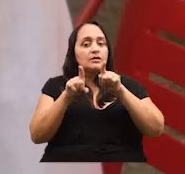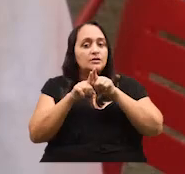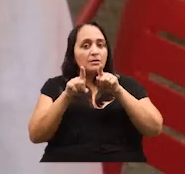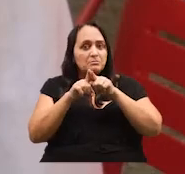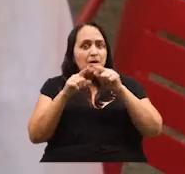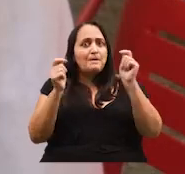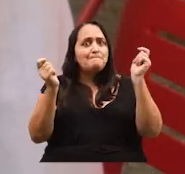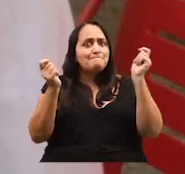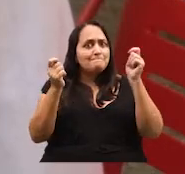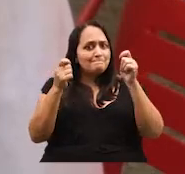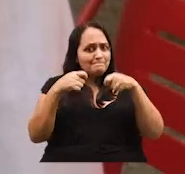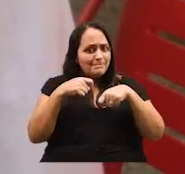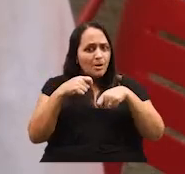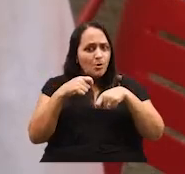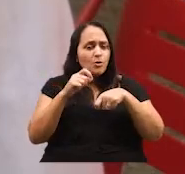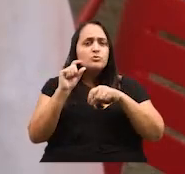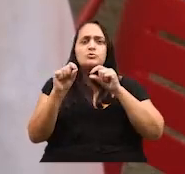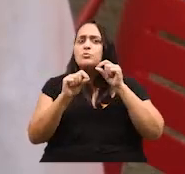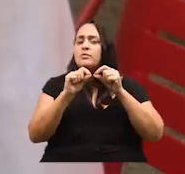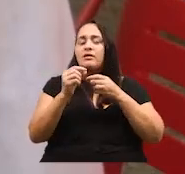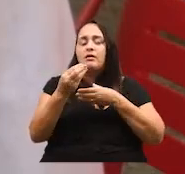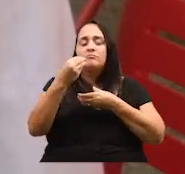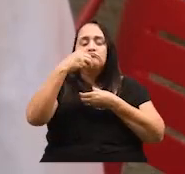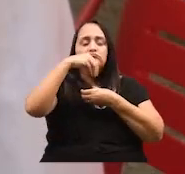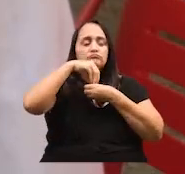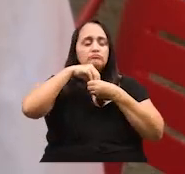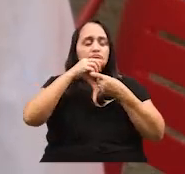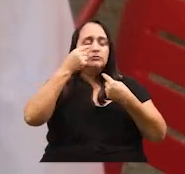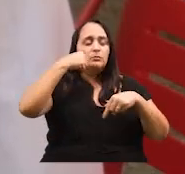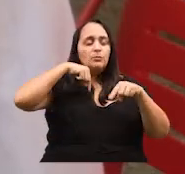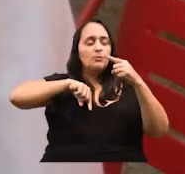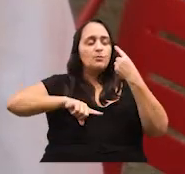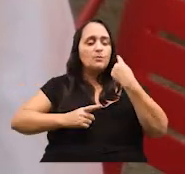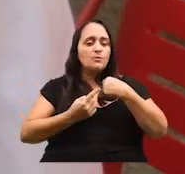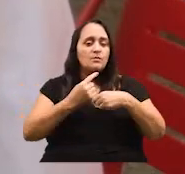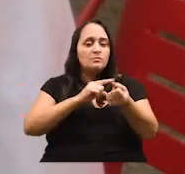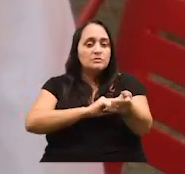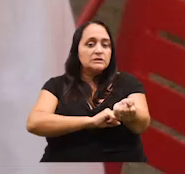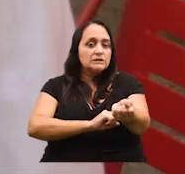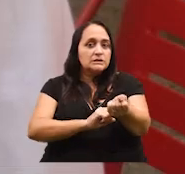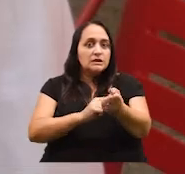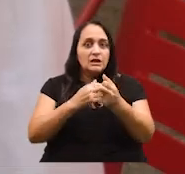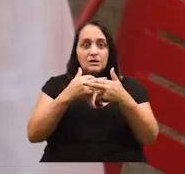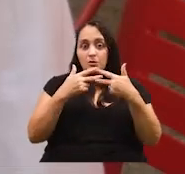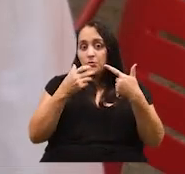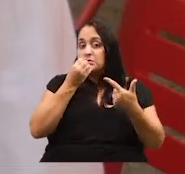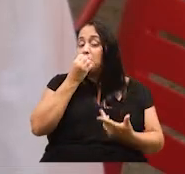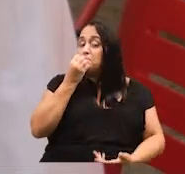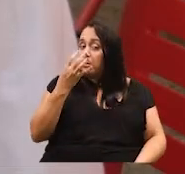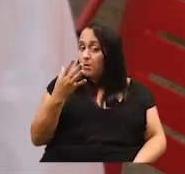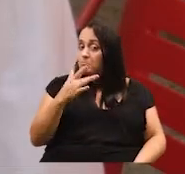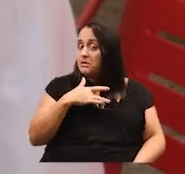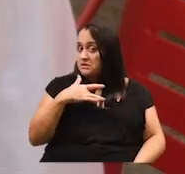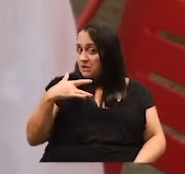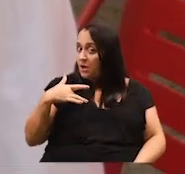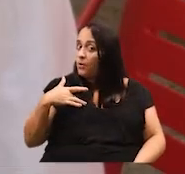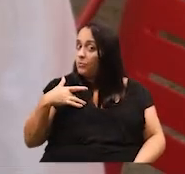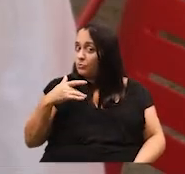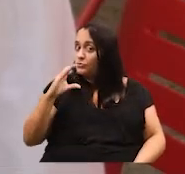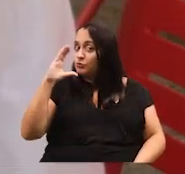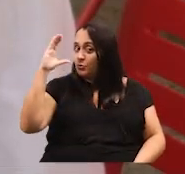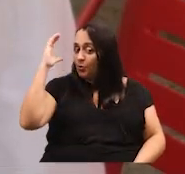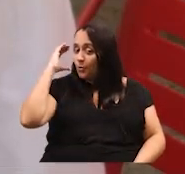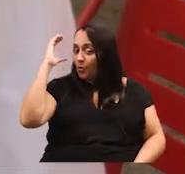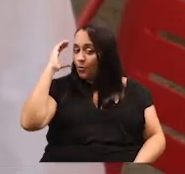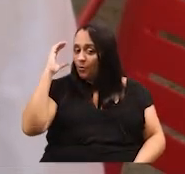natural que serve também para regular o sangue, as funções do corpo? Coco é tudo de bom. Então vamos provar essa